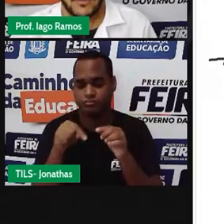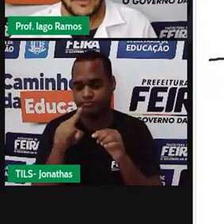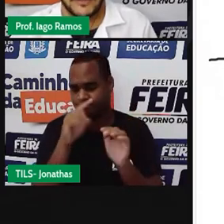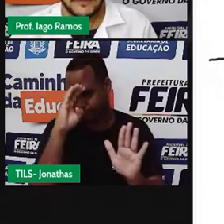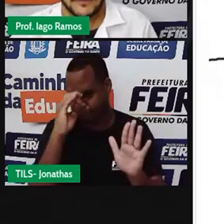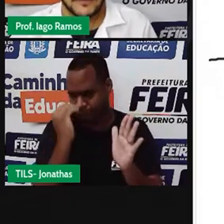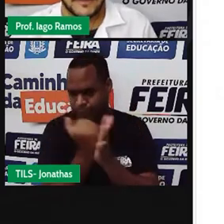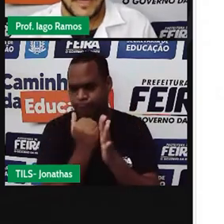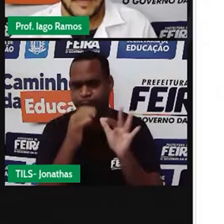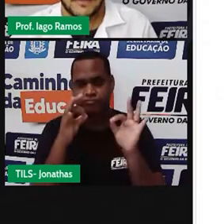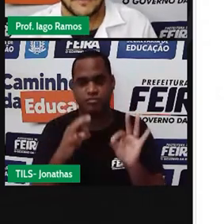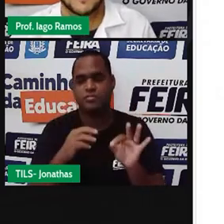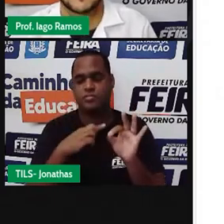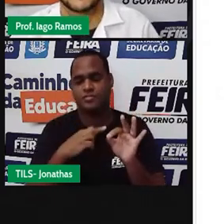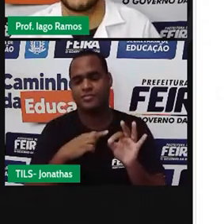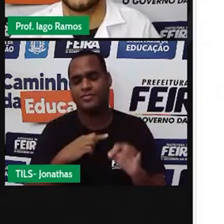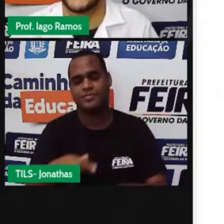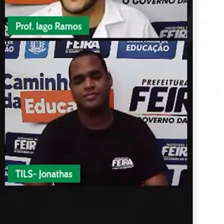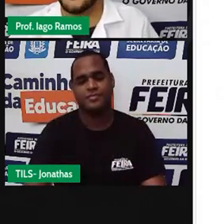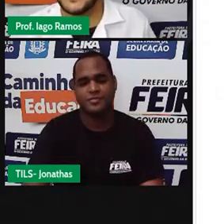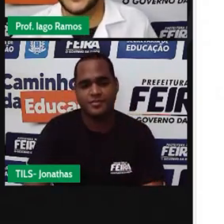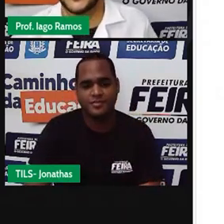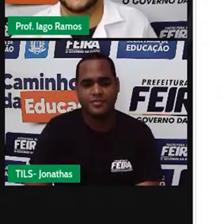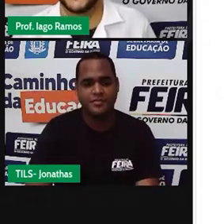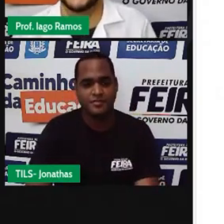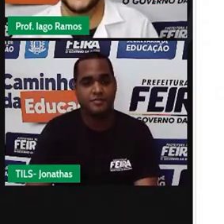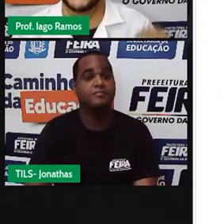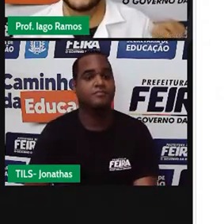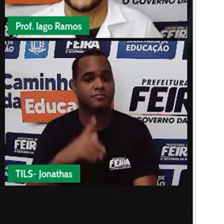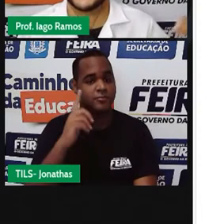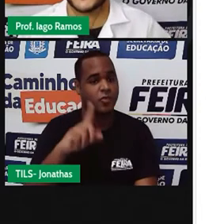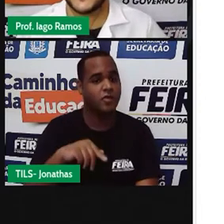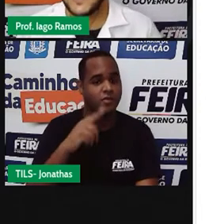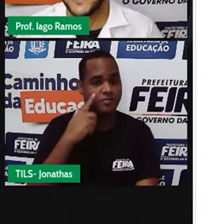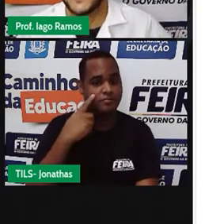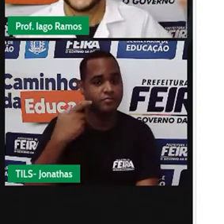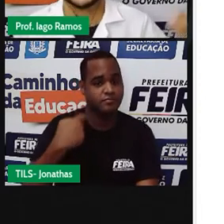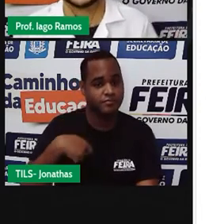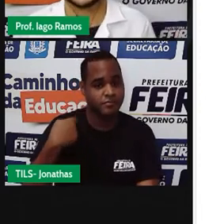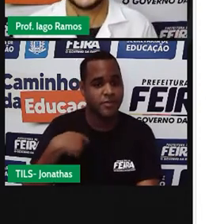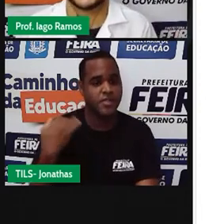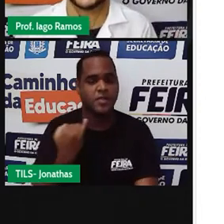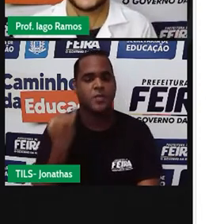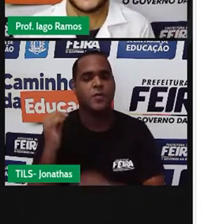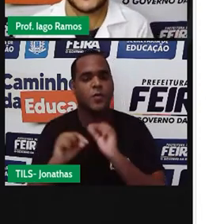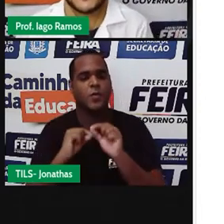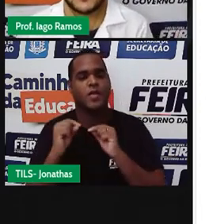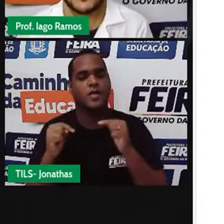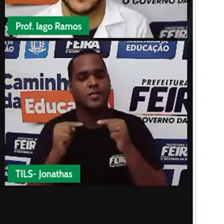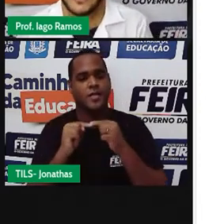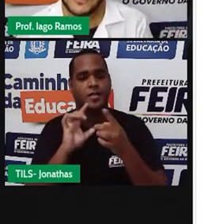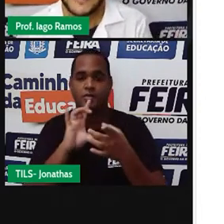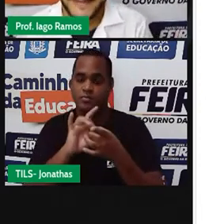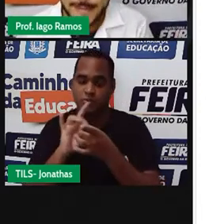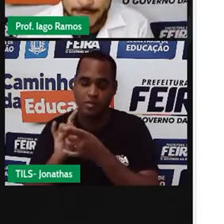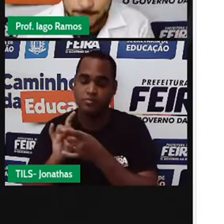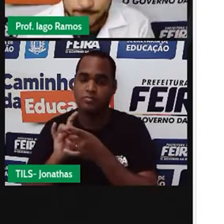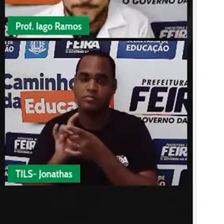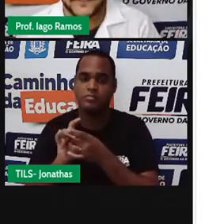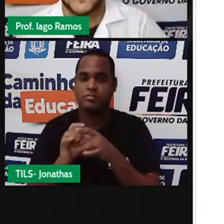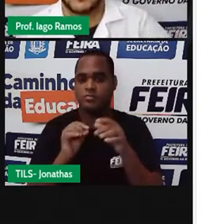essa ordem tá repetindo primeiro veja se tem sinais de associação